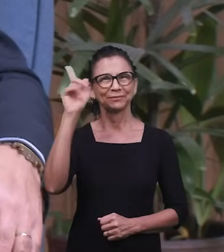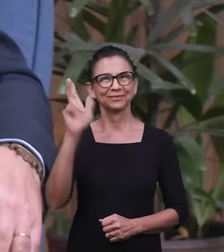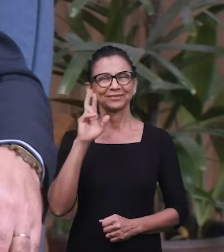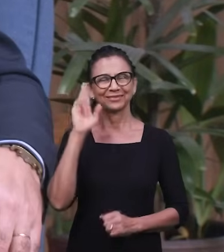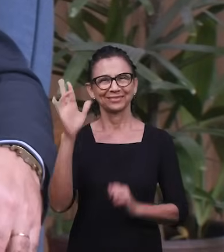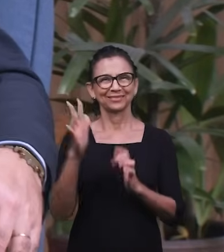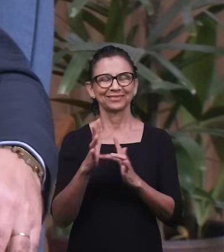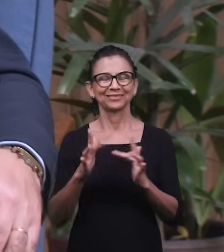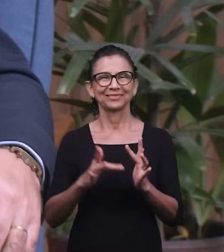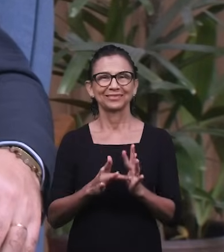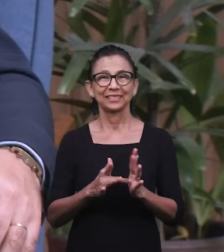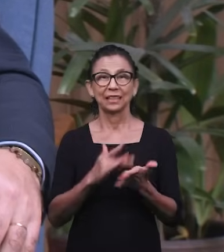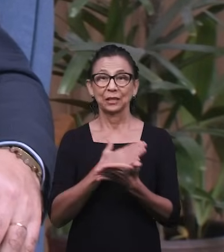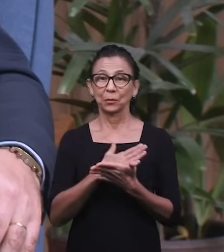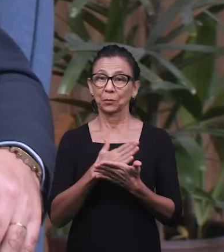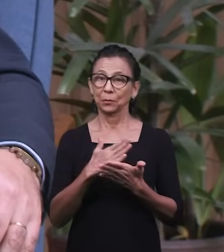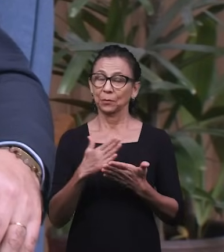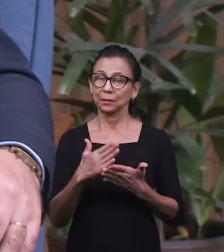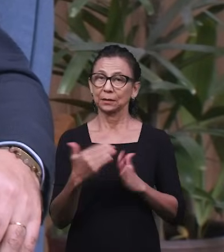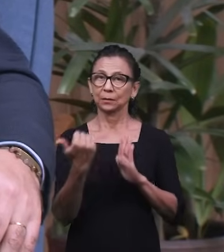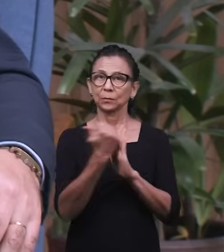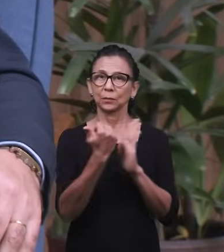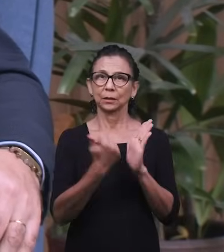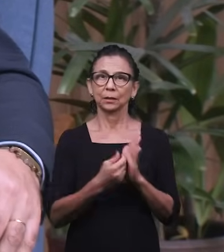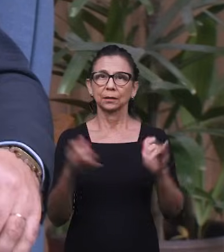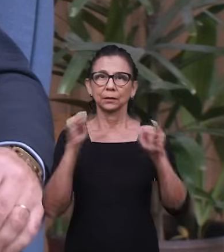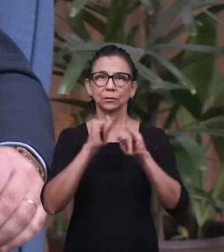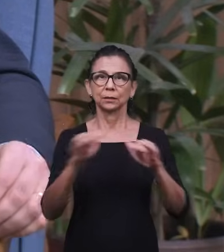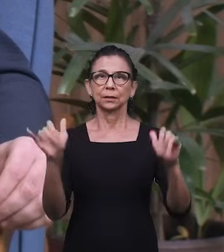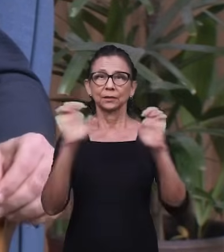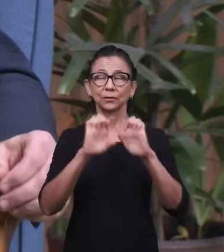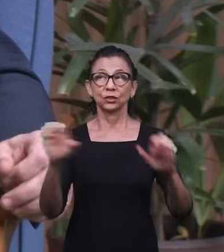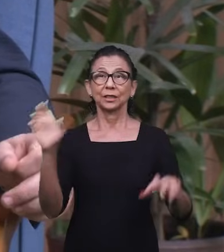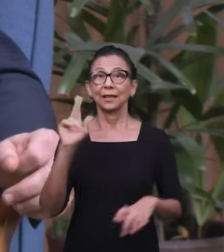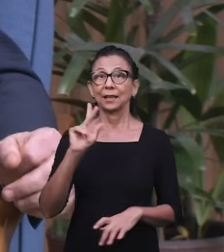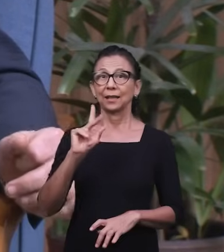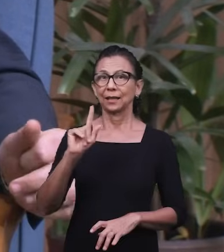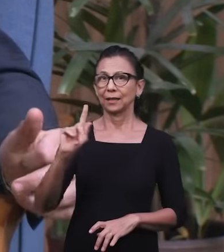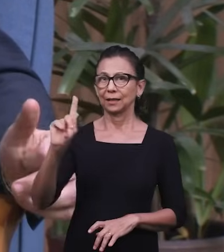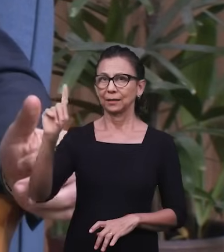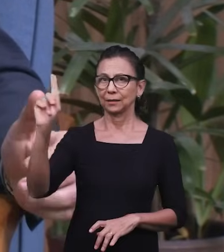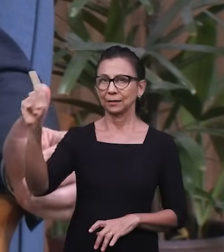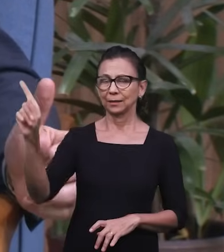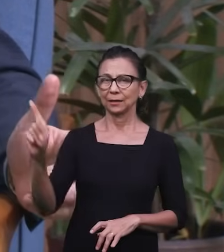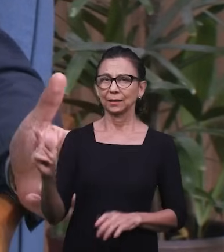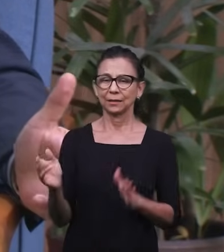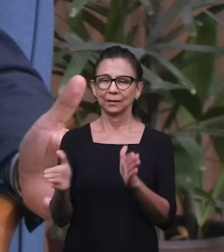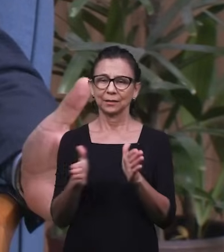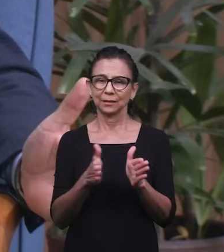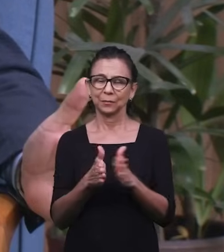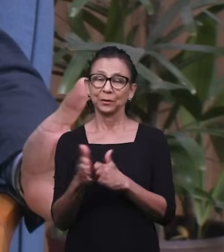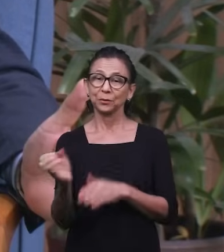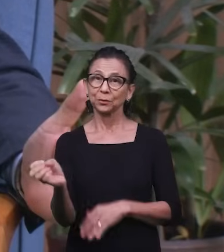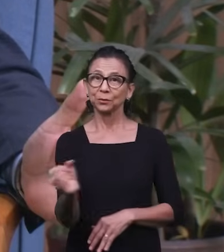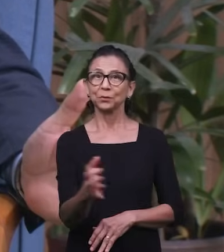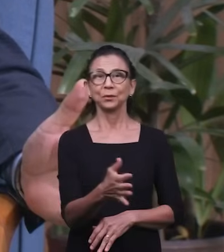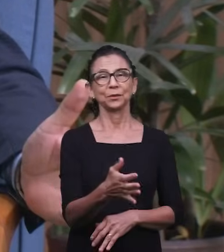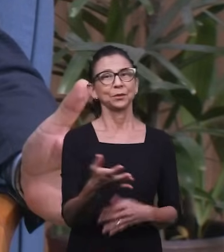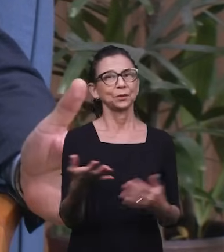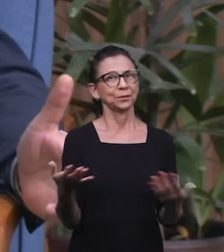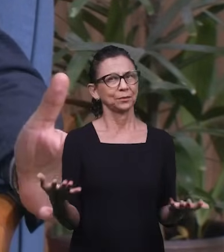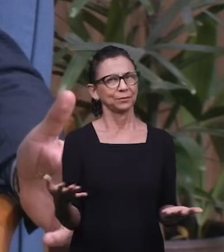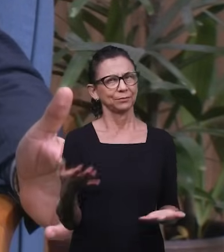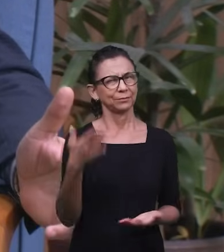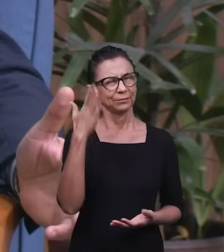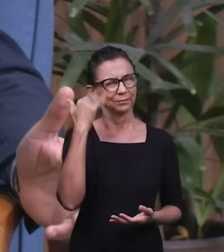Olá, paz do Senhor Jesus, nós estamos começando o programa Anunciando o Evangelho Eterno. Nessa nova fase do